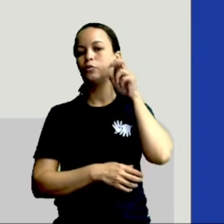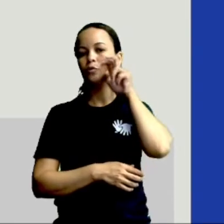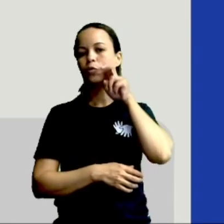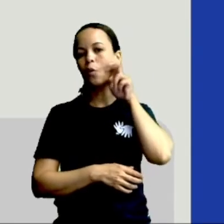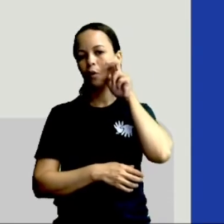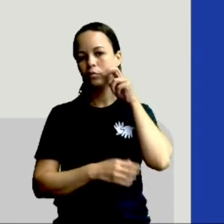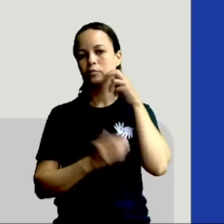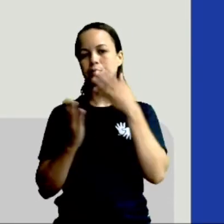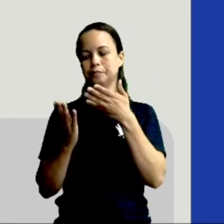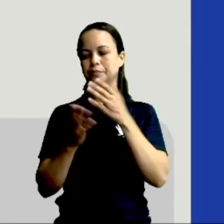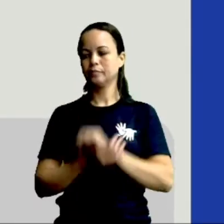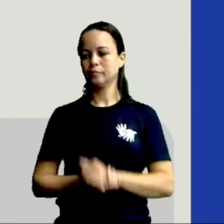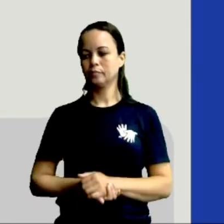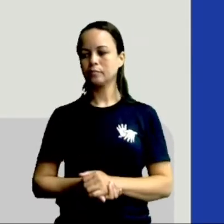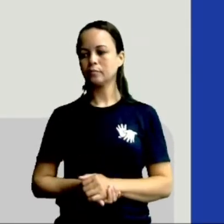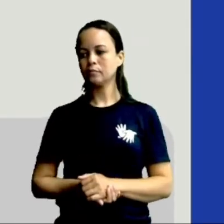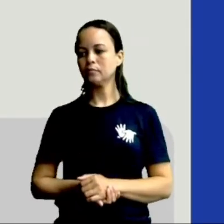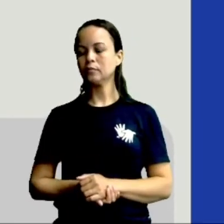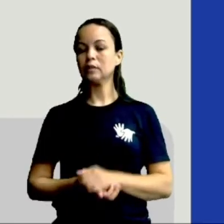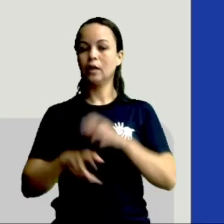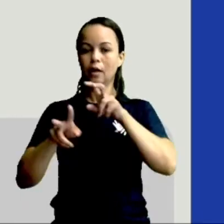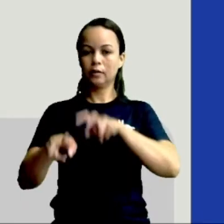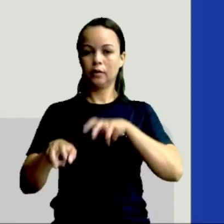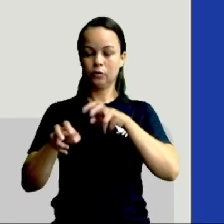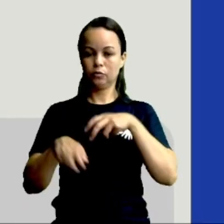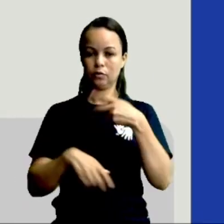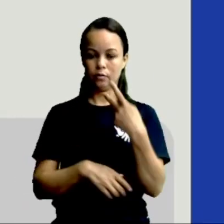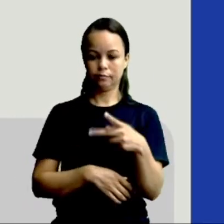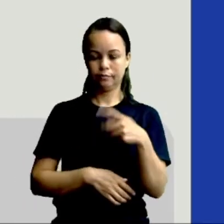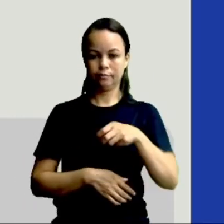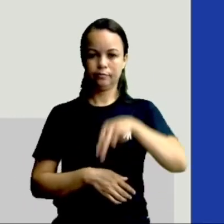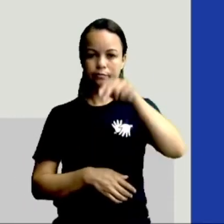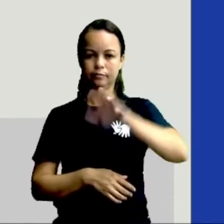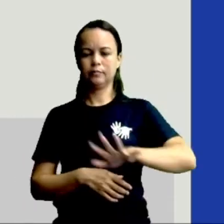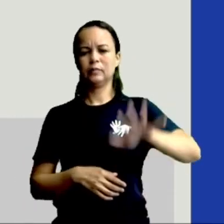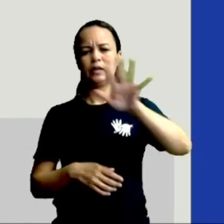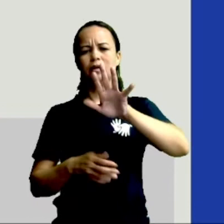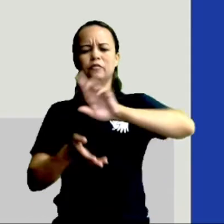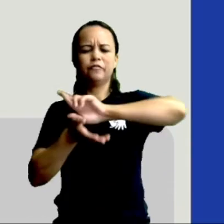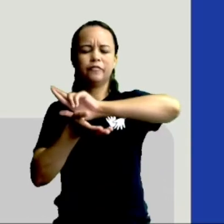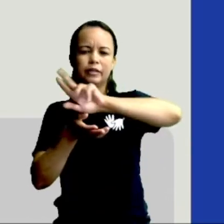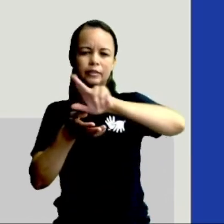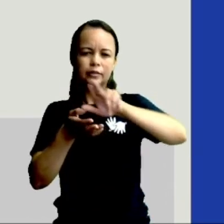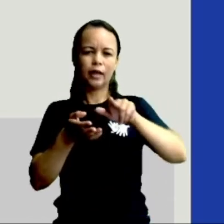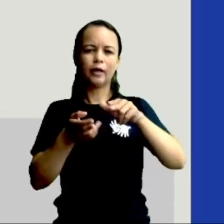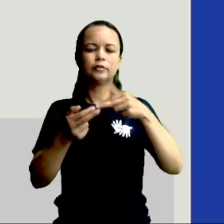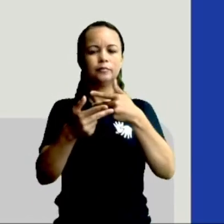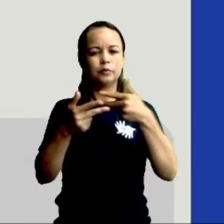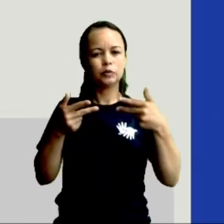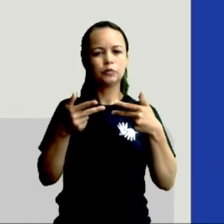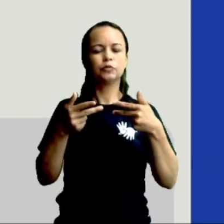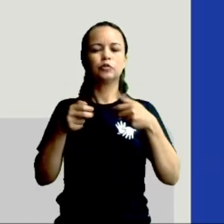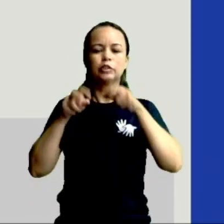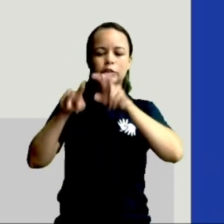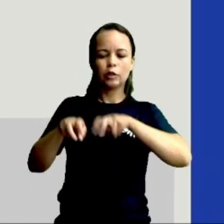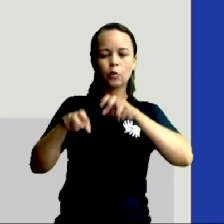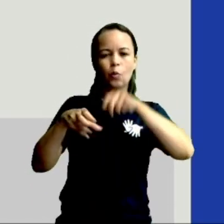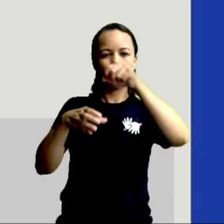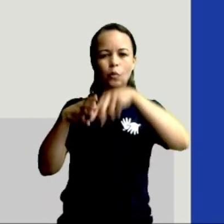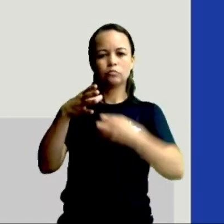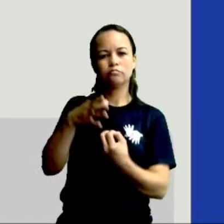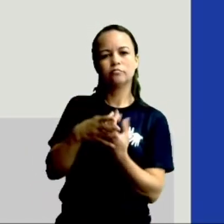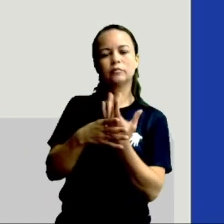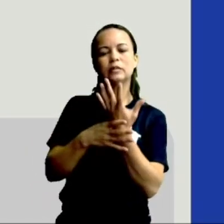Sobre a agricultura aqui na nossa região Nordeste. Ela é caracterizada pela diversidade de produtos cultivados em razão